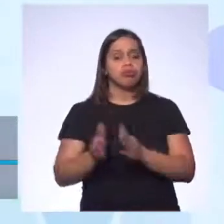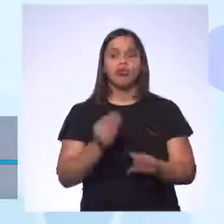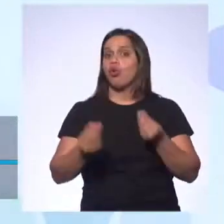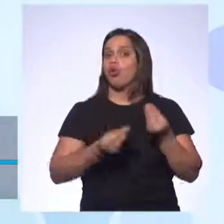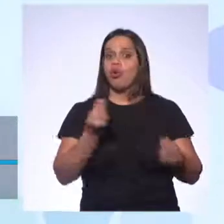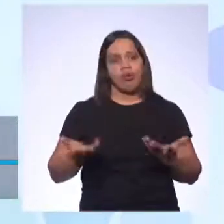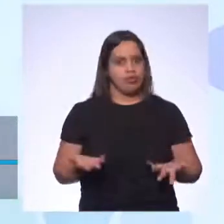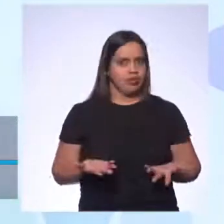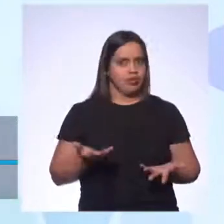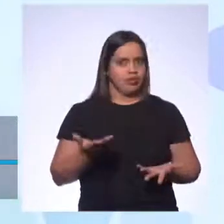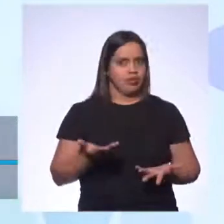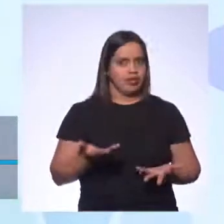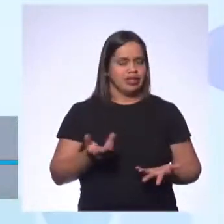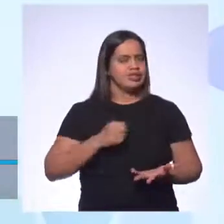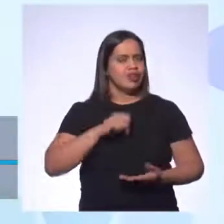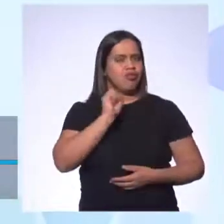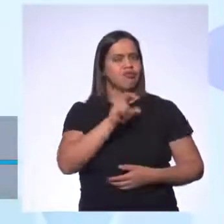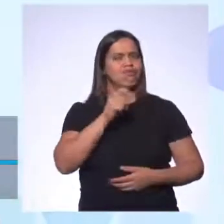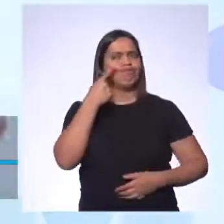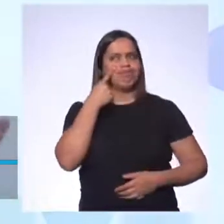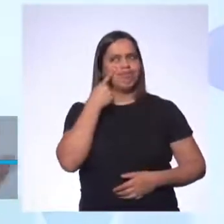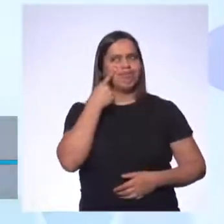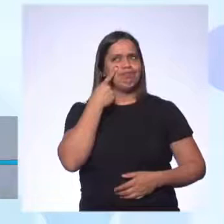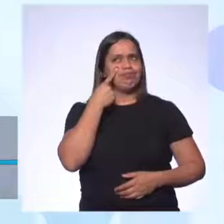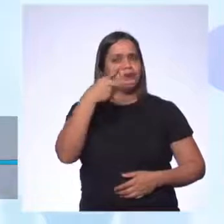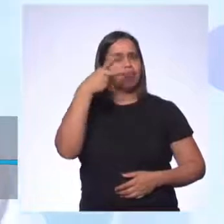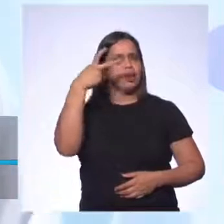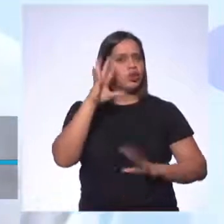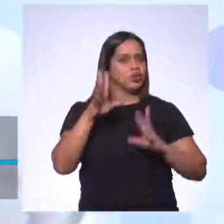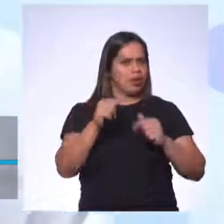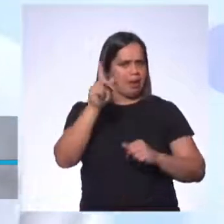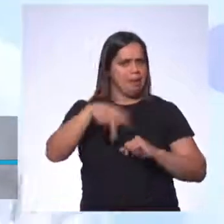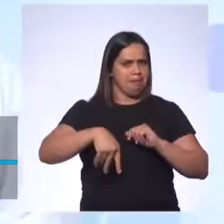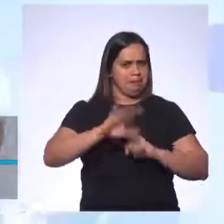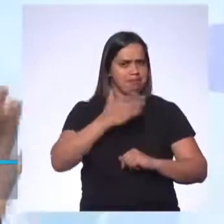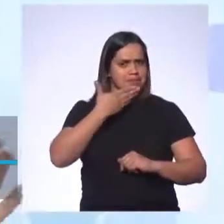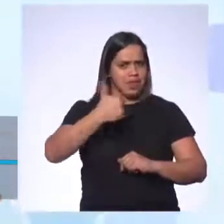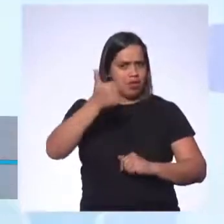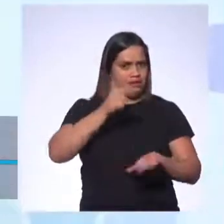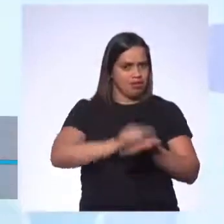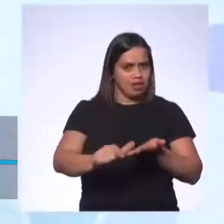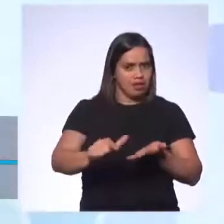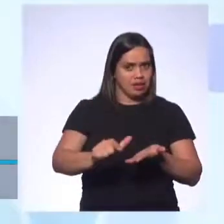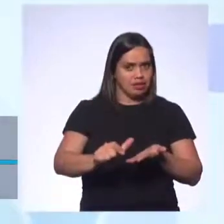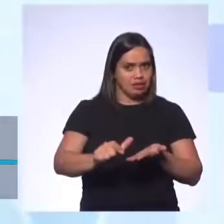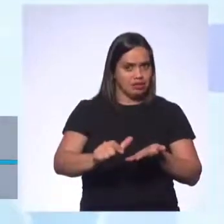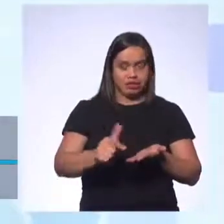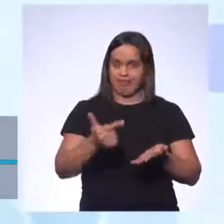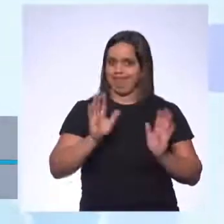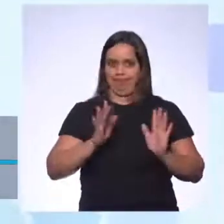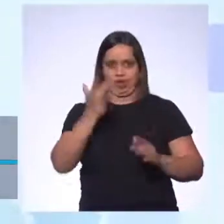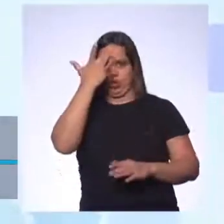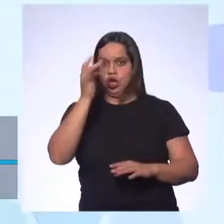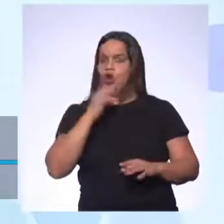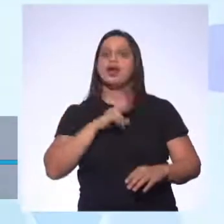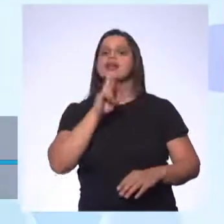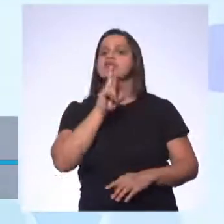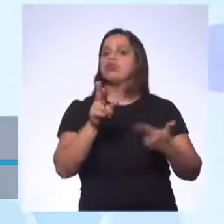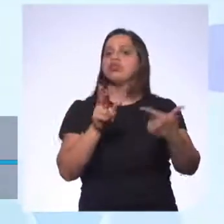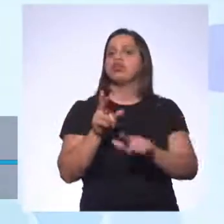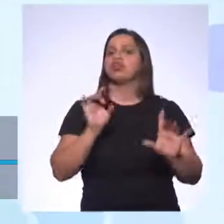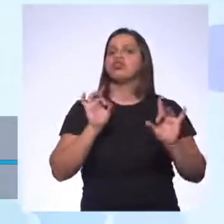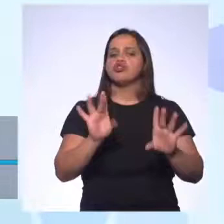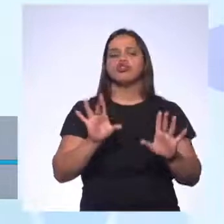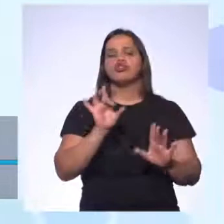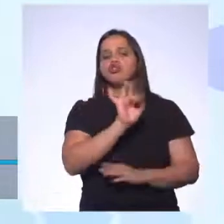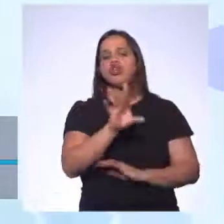conta, será que é realmente mais higiênico? Não sei. Tá? E eu não dou a resposta, eu só pergunto. Tá bom?